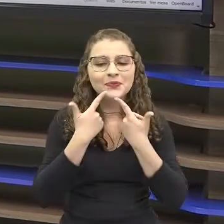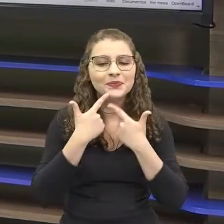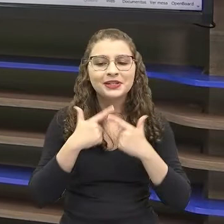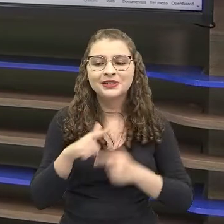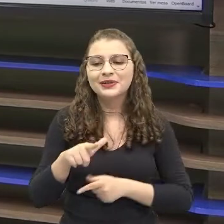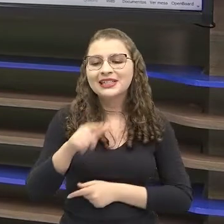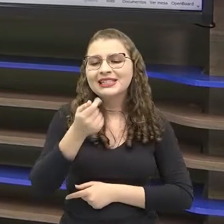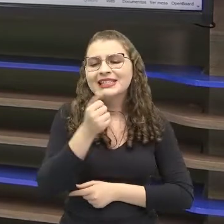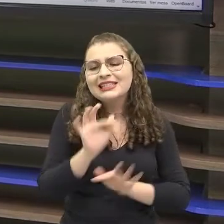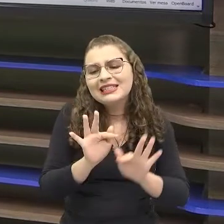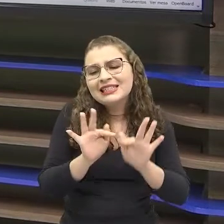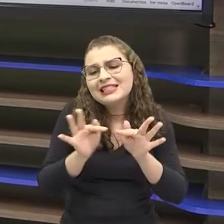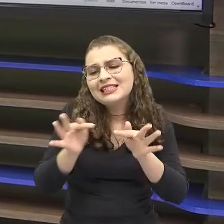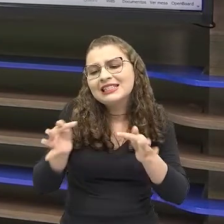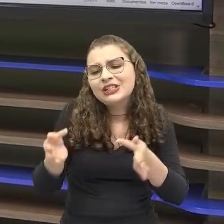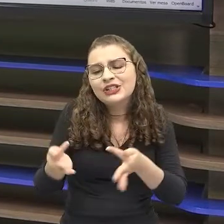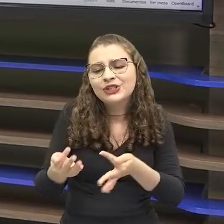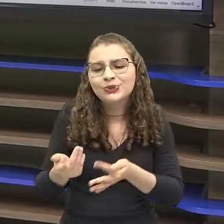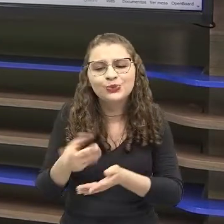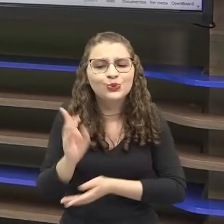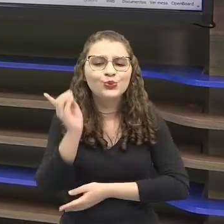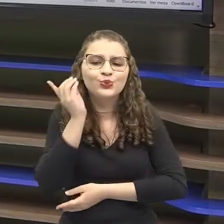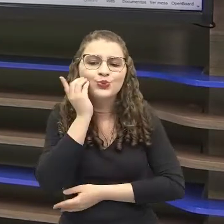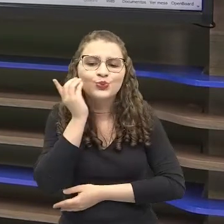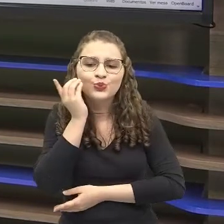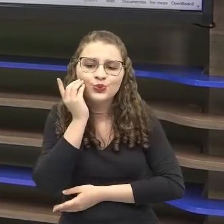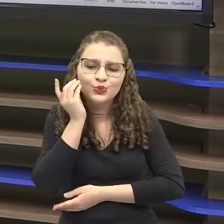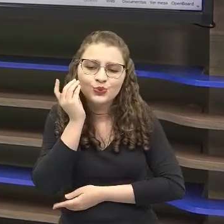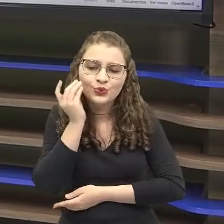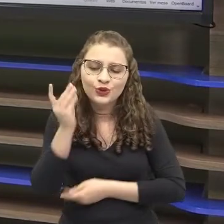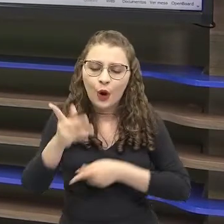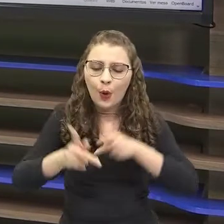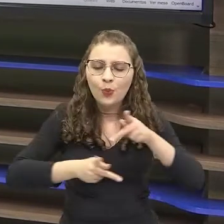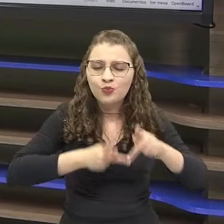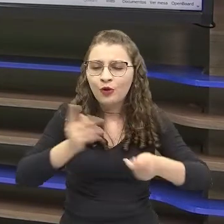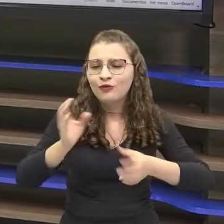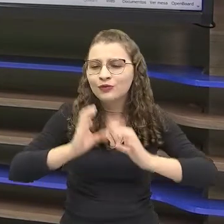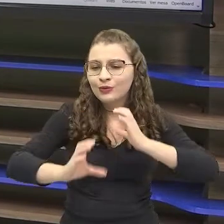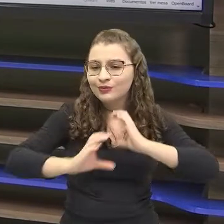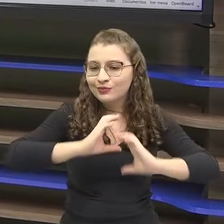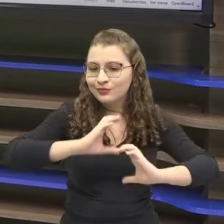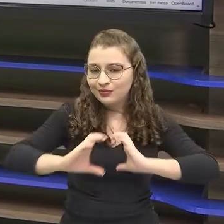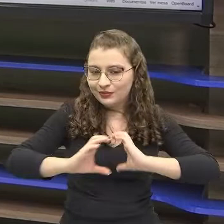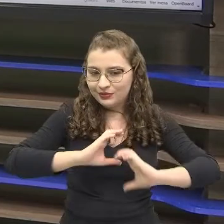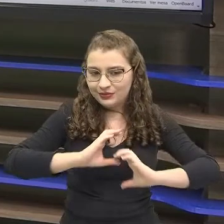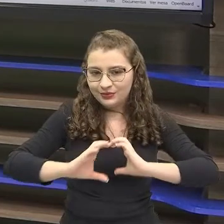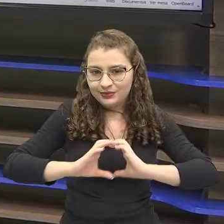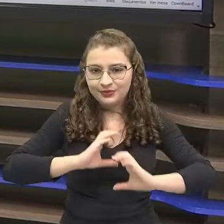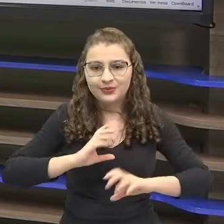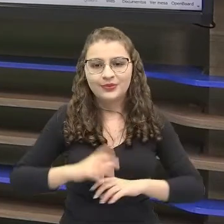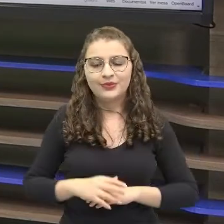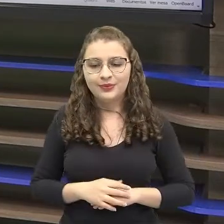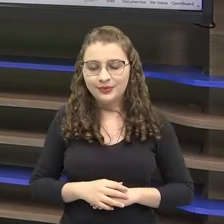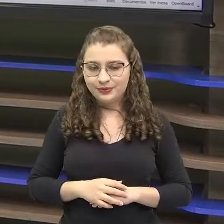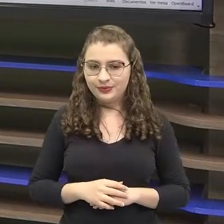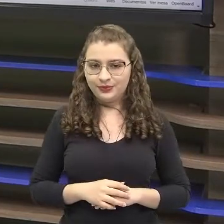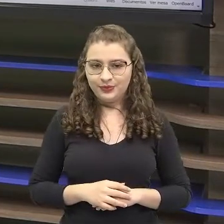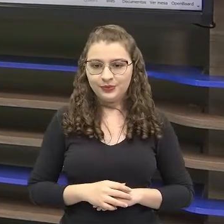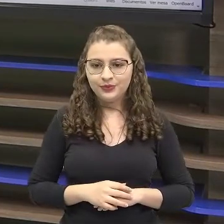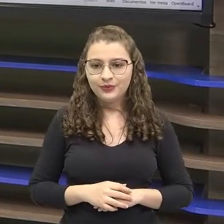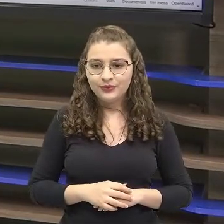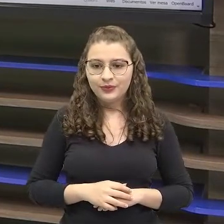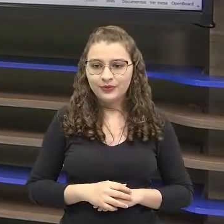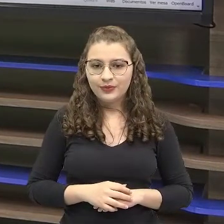simples, uma linguagem coloquial, uma linguagem do povo, essas características que eles vão procurar ali no